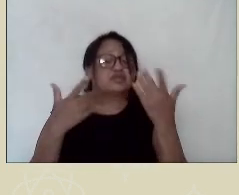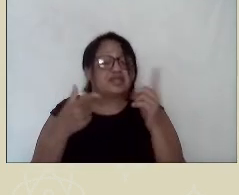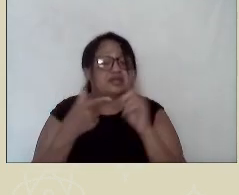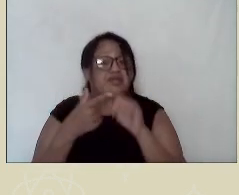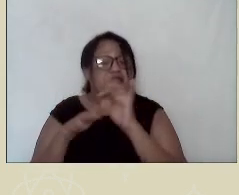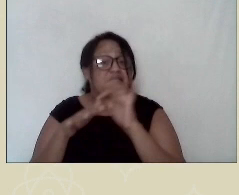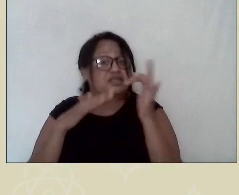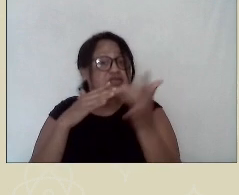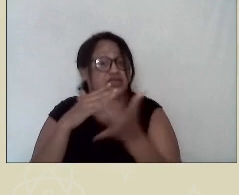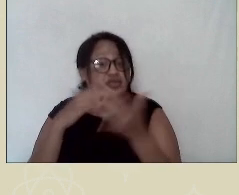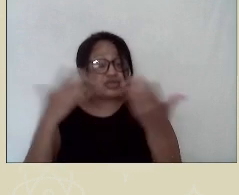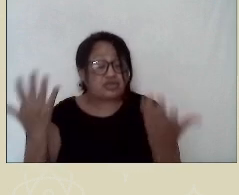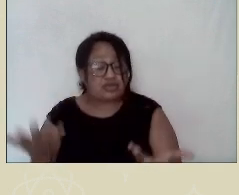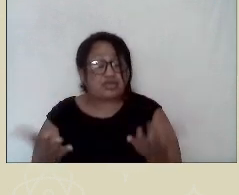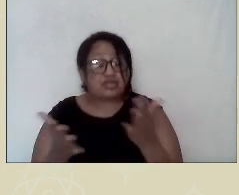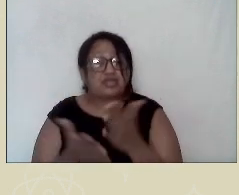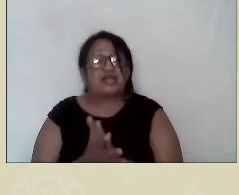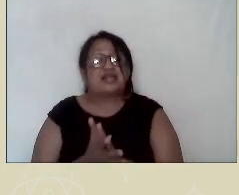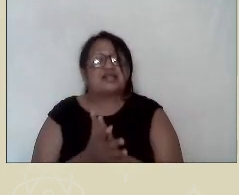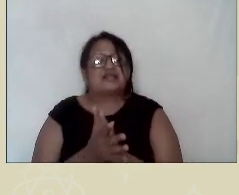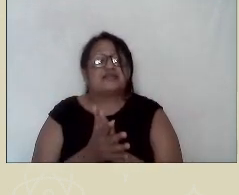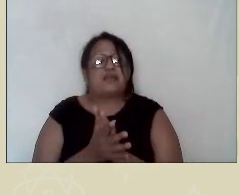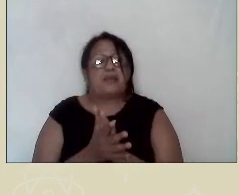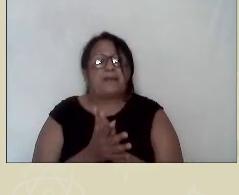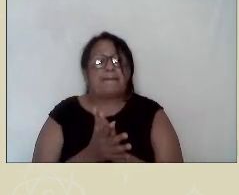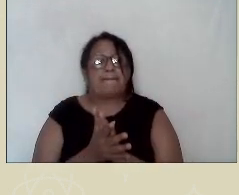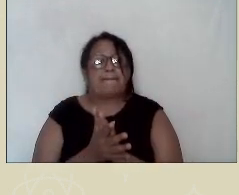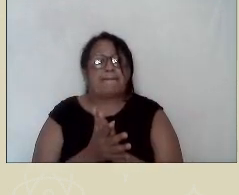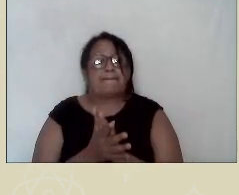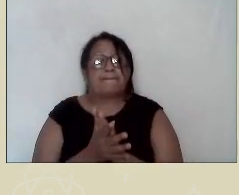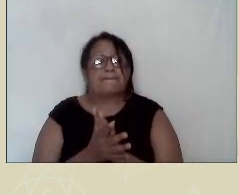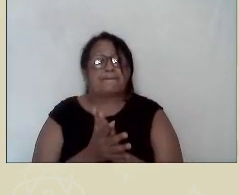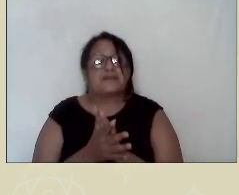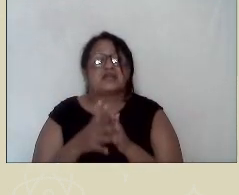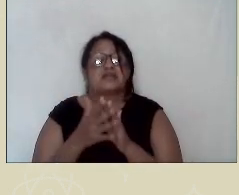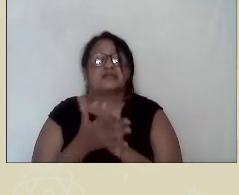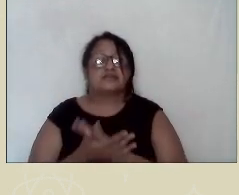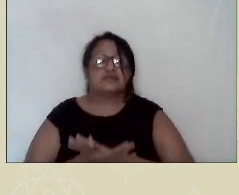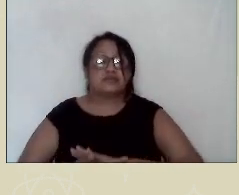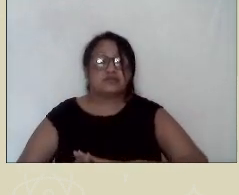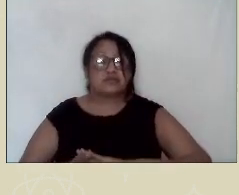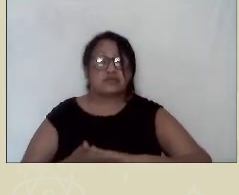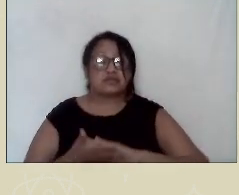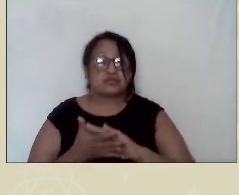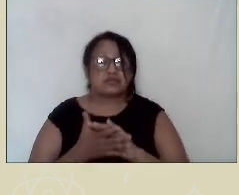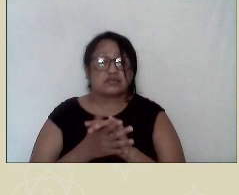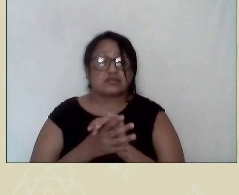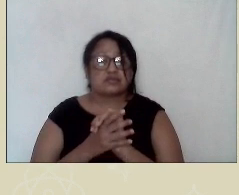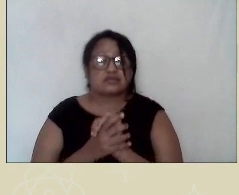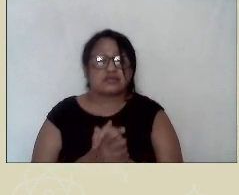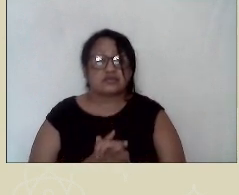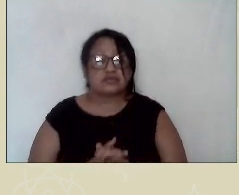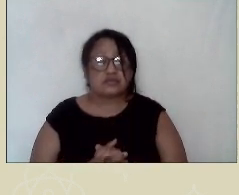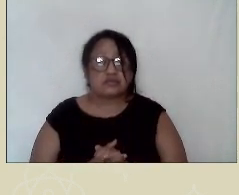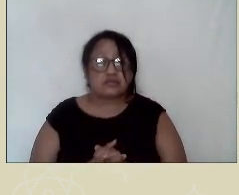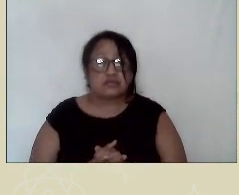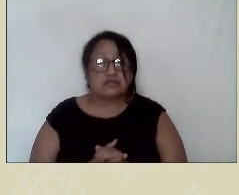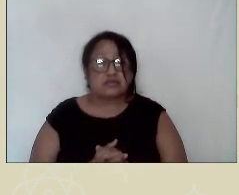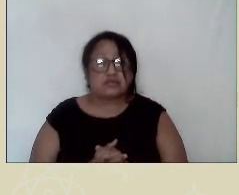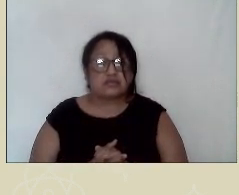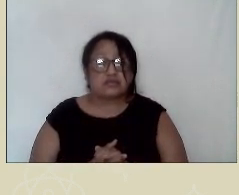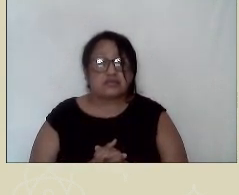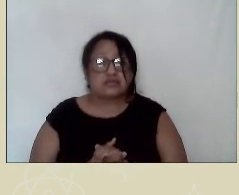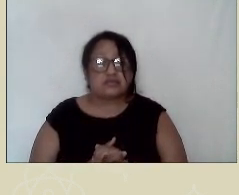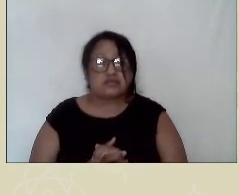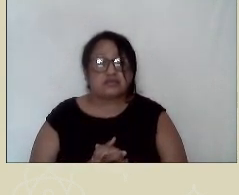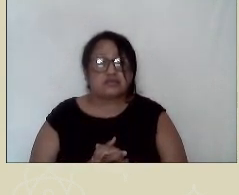propagación de la desinformación sobre las vacunas sin embargo hasta la fecha todos han fracassado